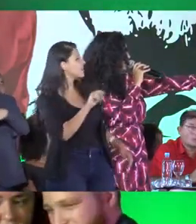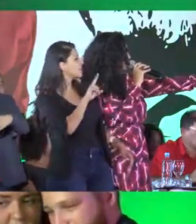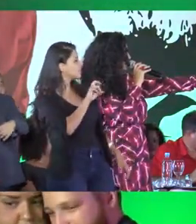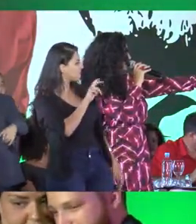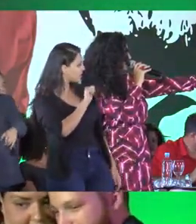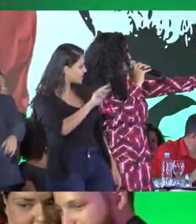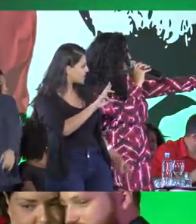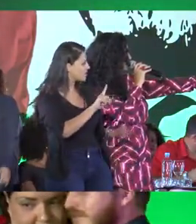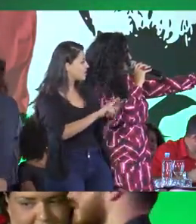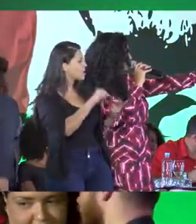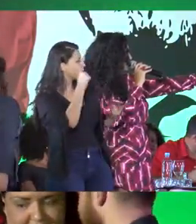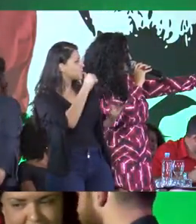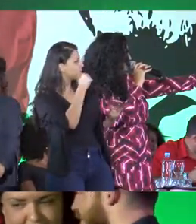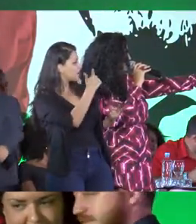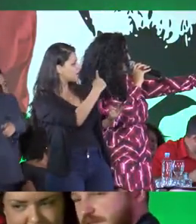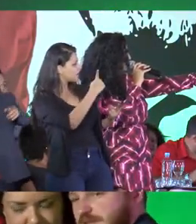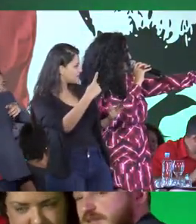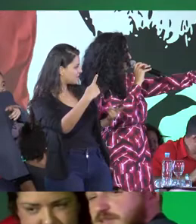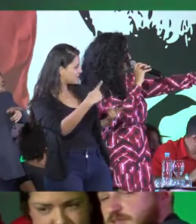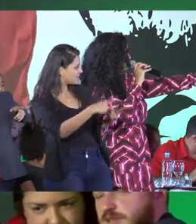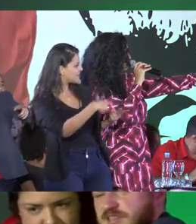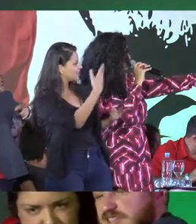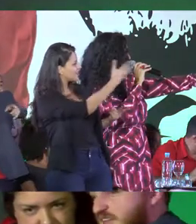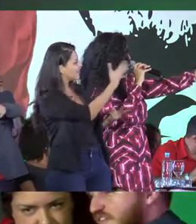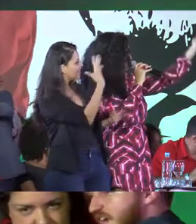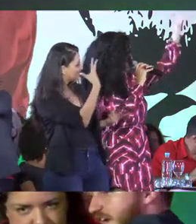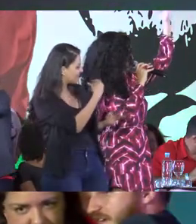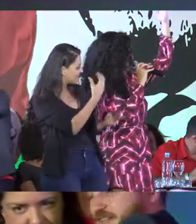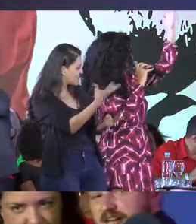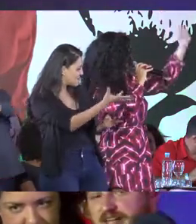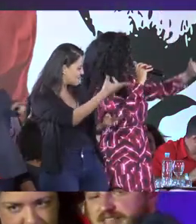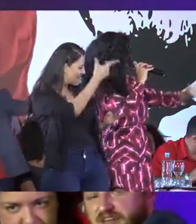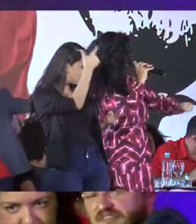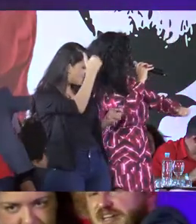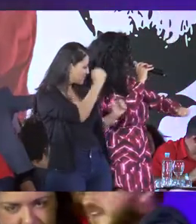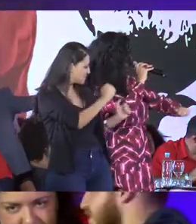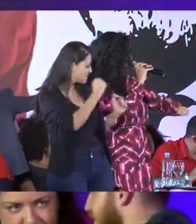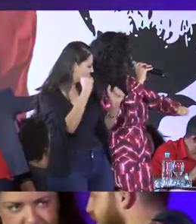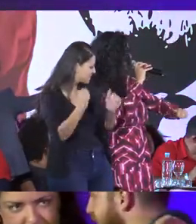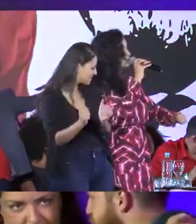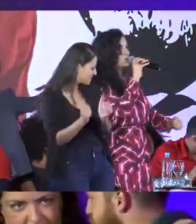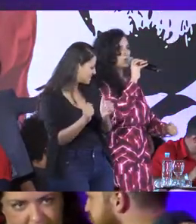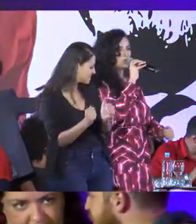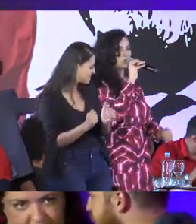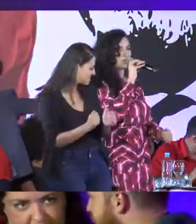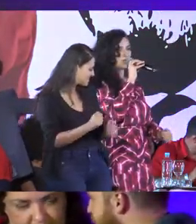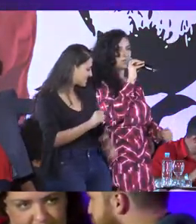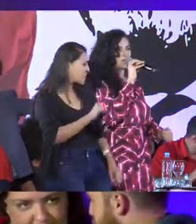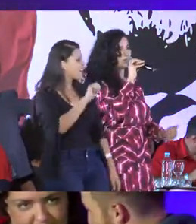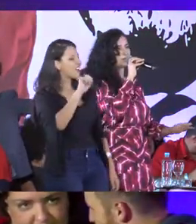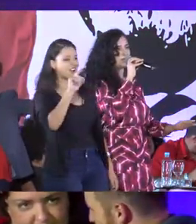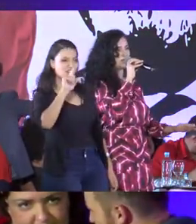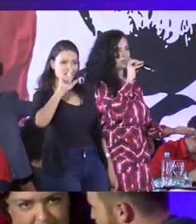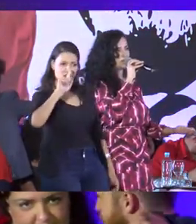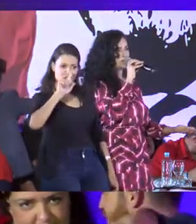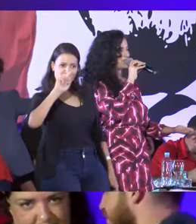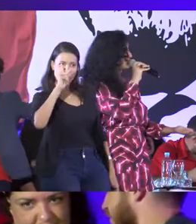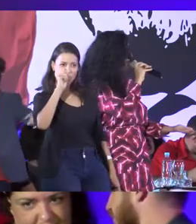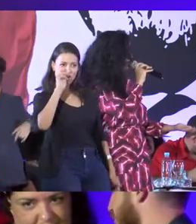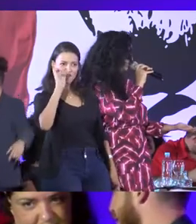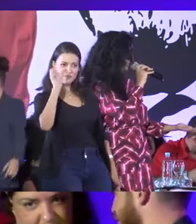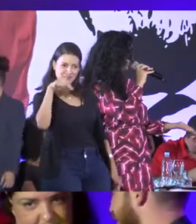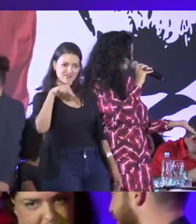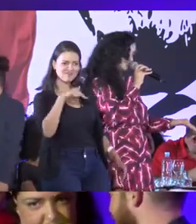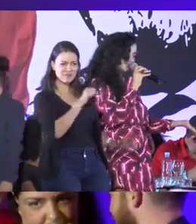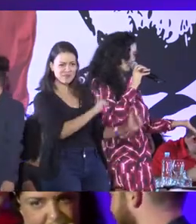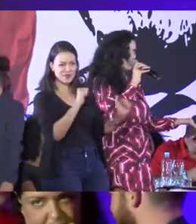a nossa presidenta, a nossa senadora linda, maravilhosa, poderosa, Gleisi Hoffmann. É muito poderosa, né, gente? É muito maravilhosa.